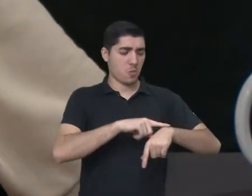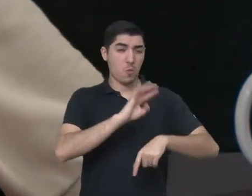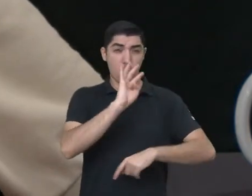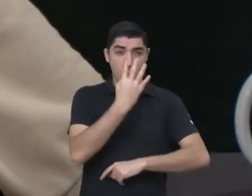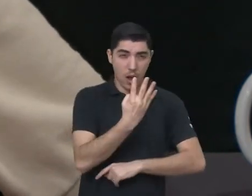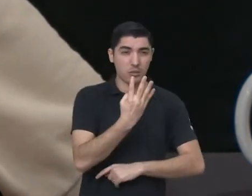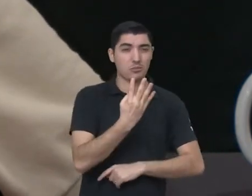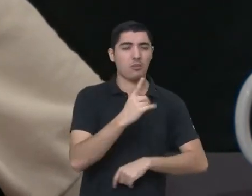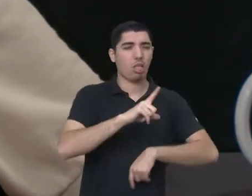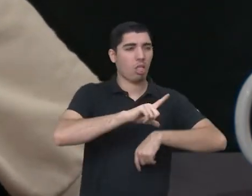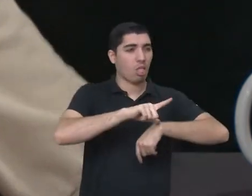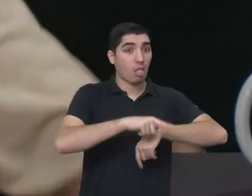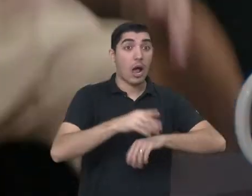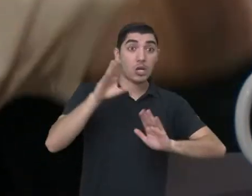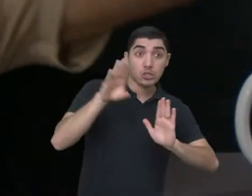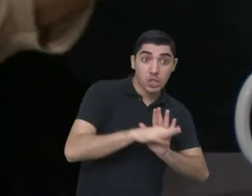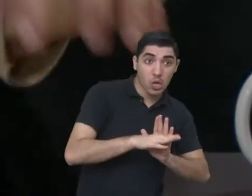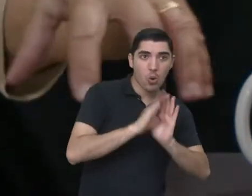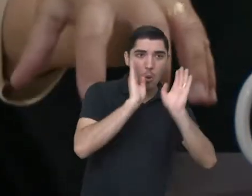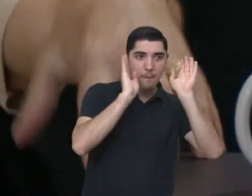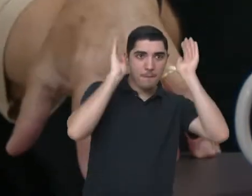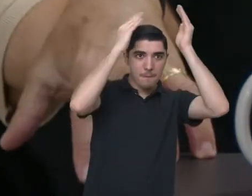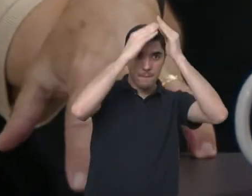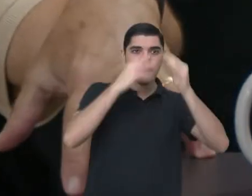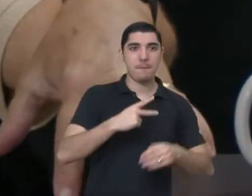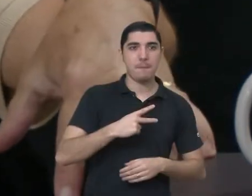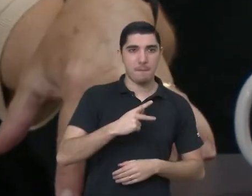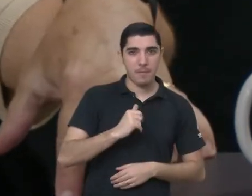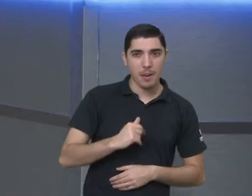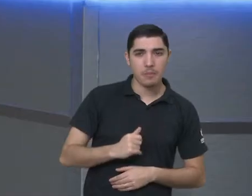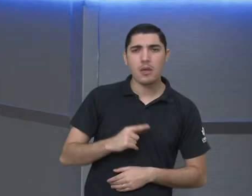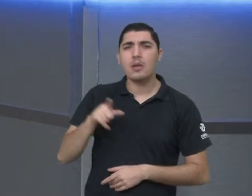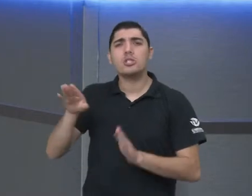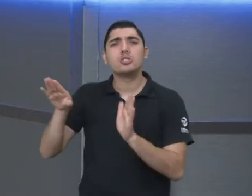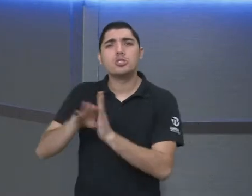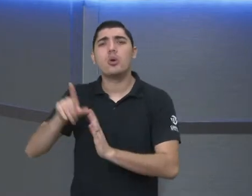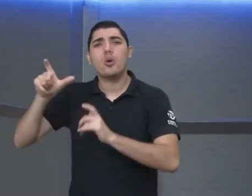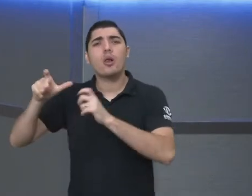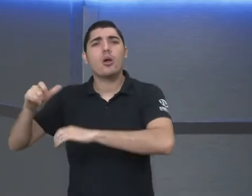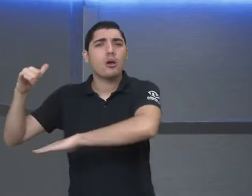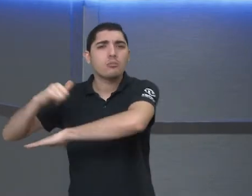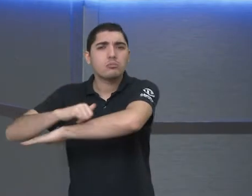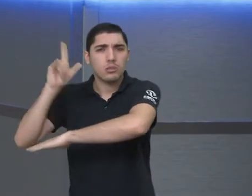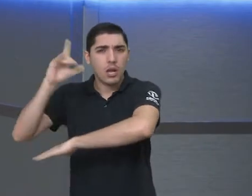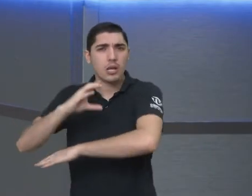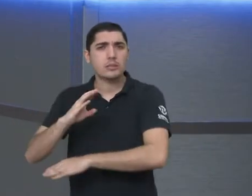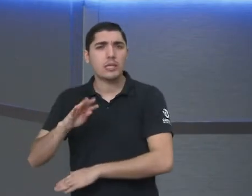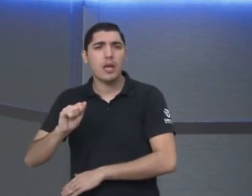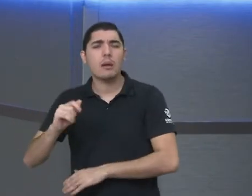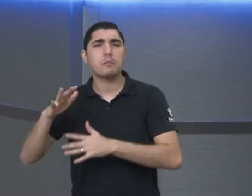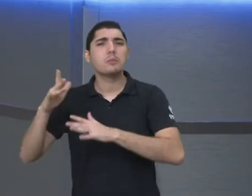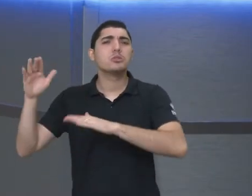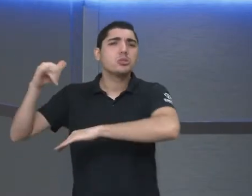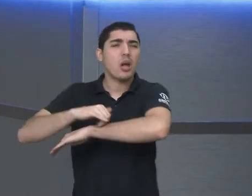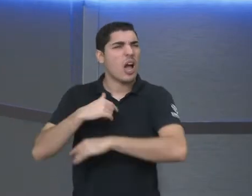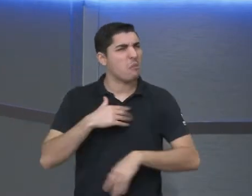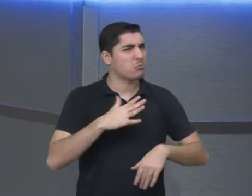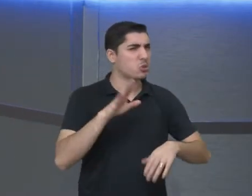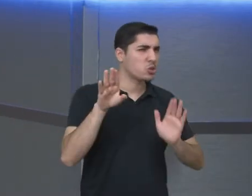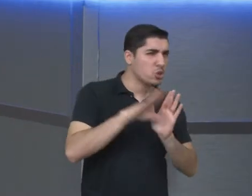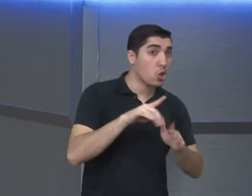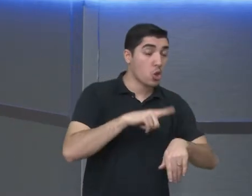de helicóptero, tá certo? Que ele tinha ido já de São Paulo para Aparecida, ele vem até São José dos Campos, de São José pega o avião e vai